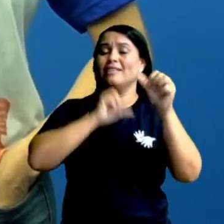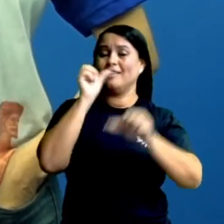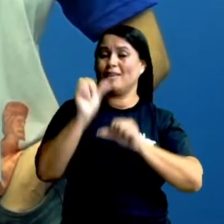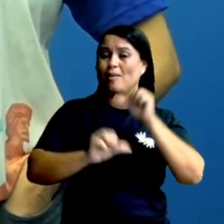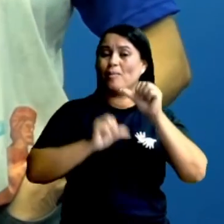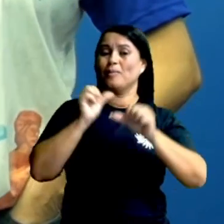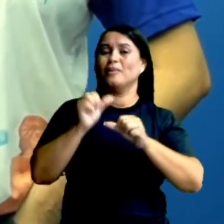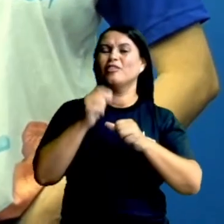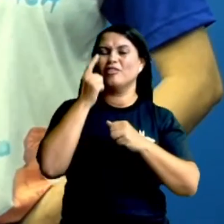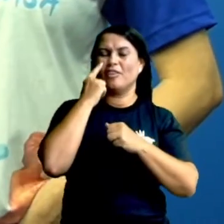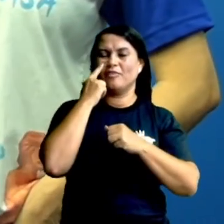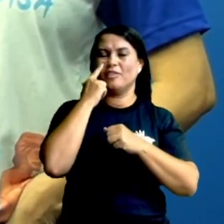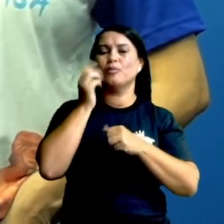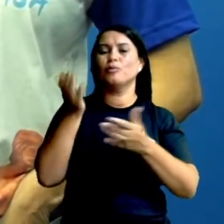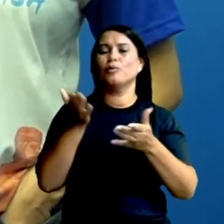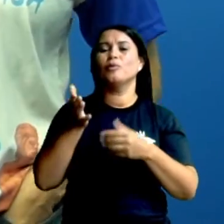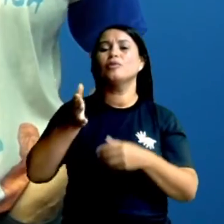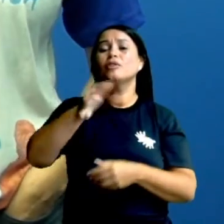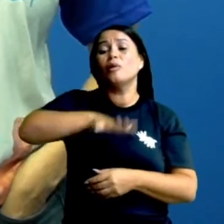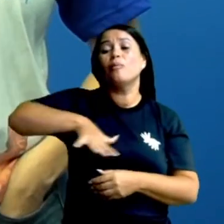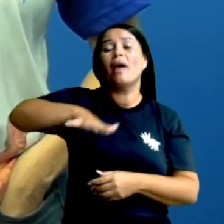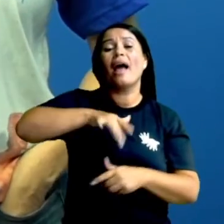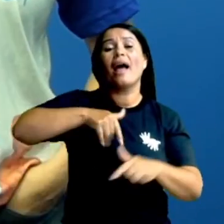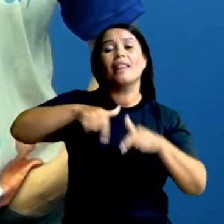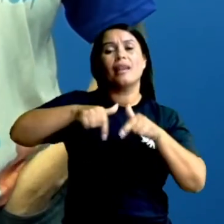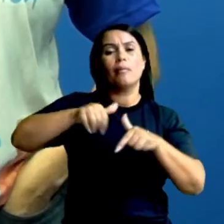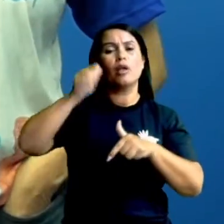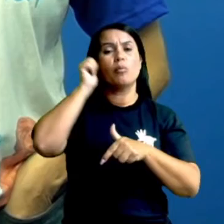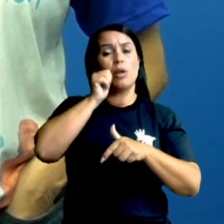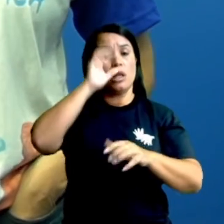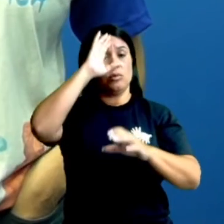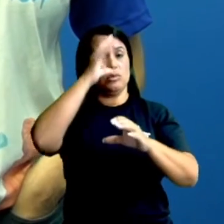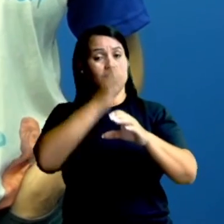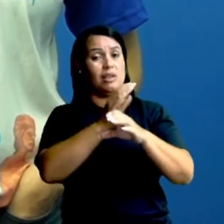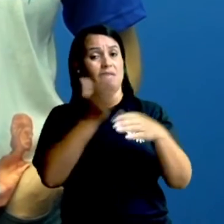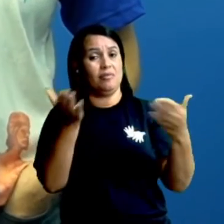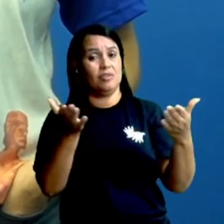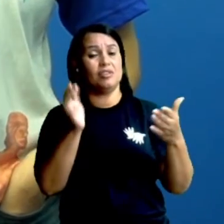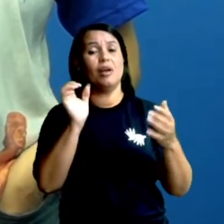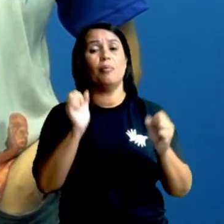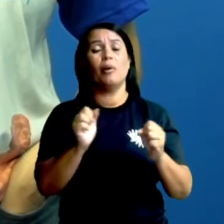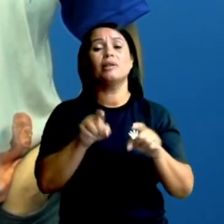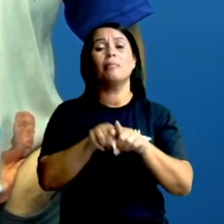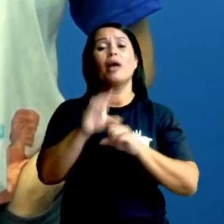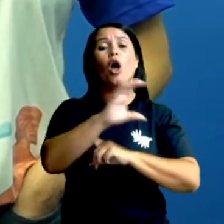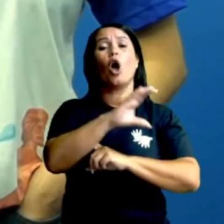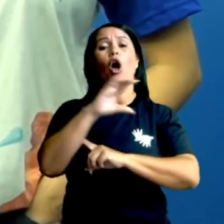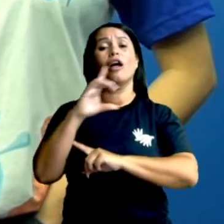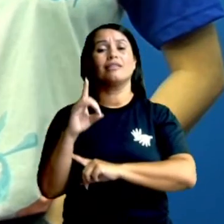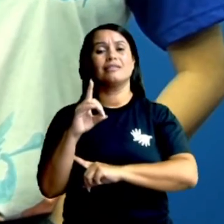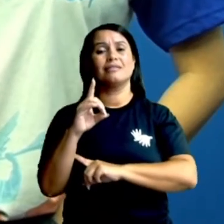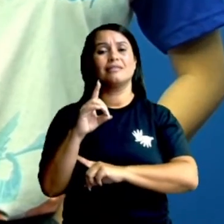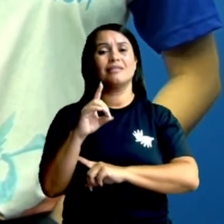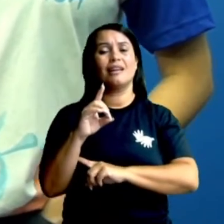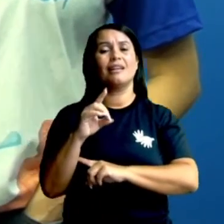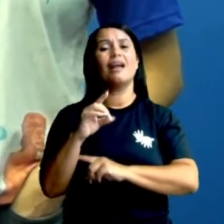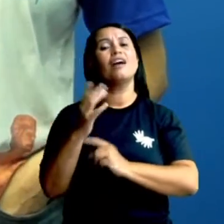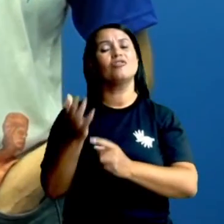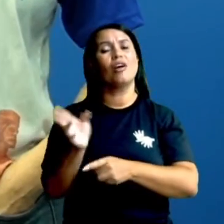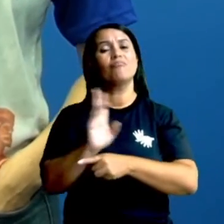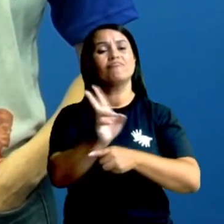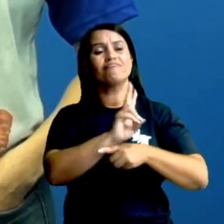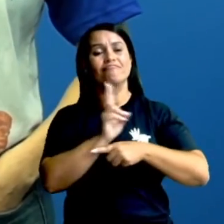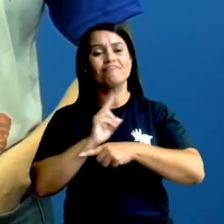aí no mercado de trabalho mulheres que são chefes, tá? Que coordenam. Então, aí a gente